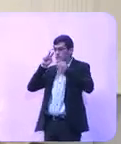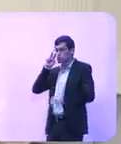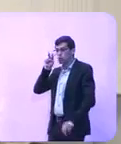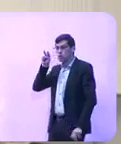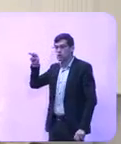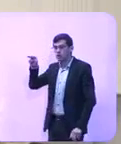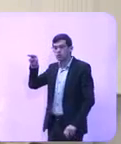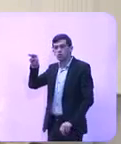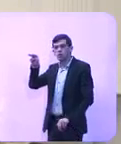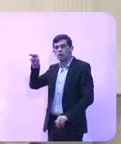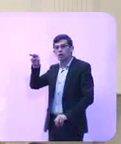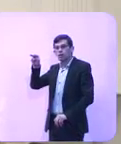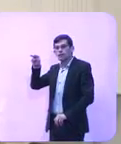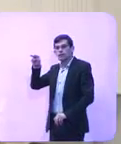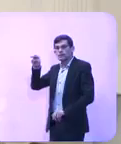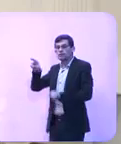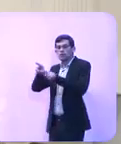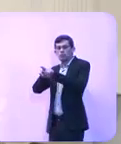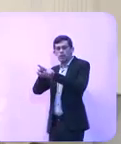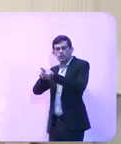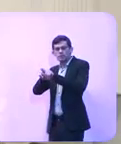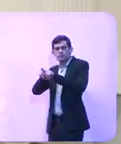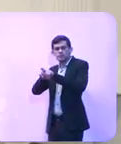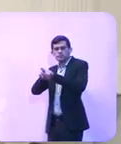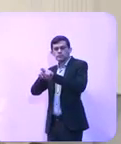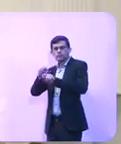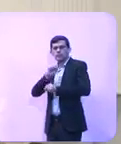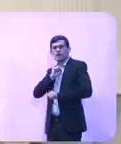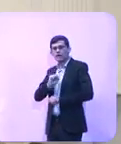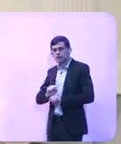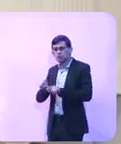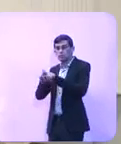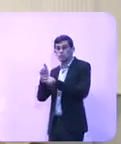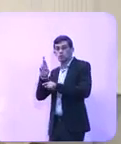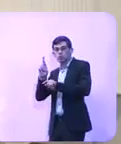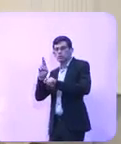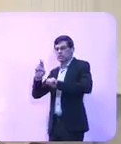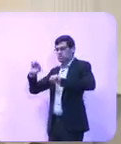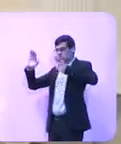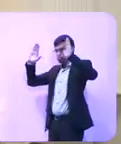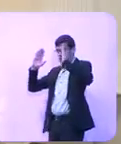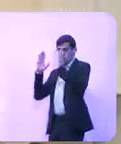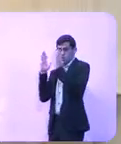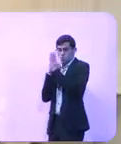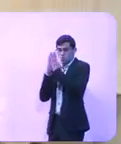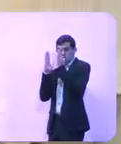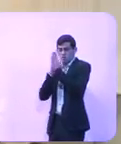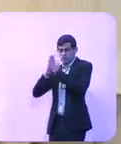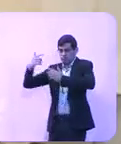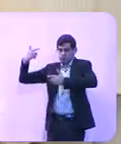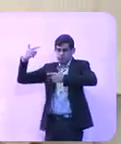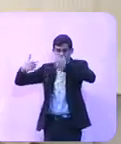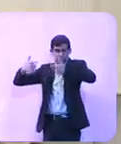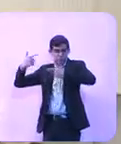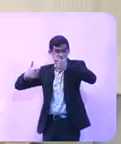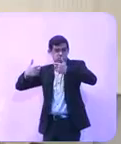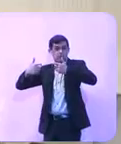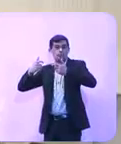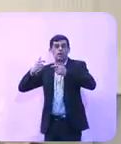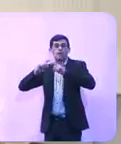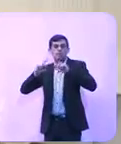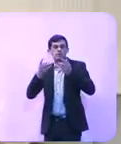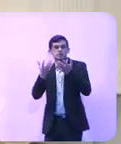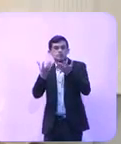é? Ladeado por Arão e Ur, e ele estava orando uma oração de guerra. E